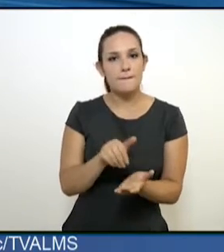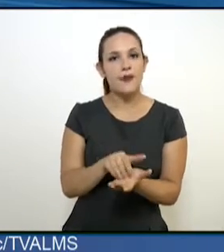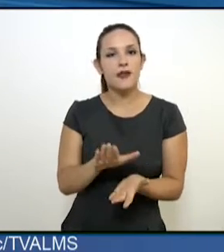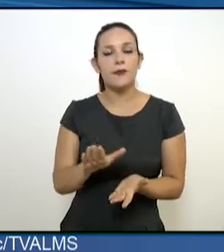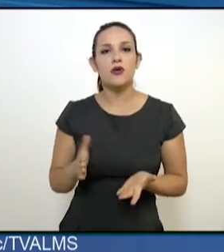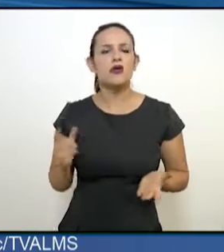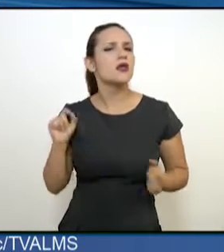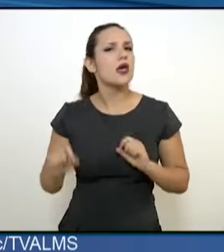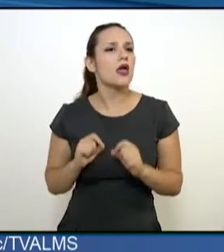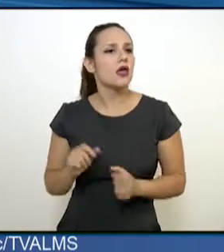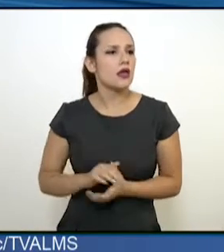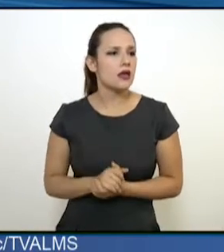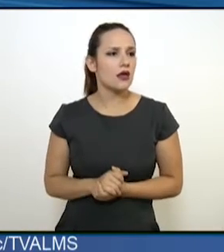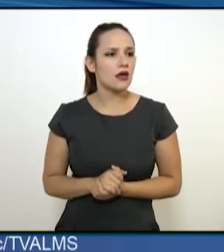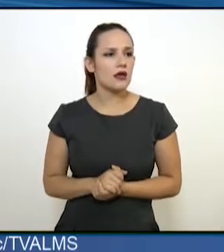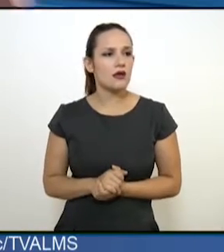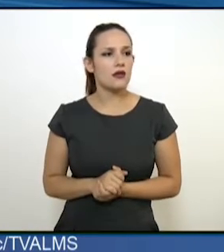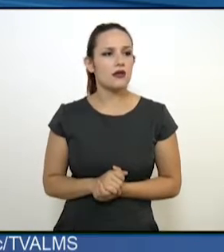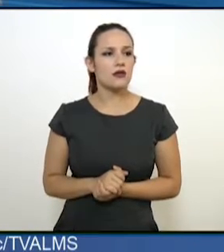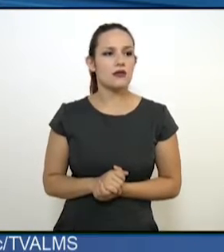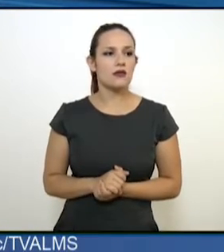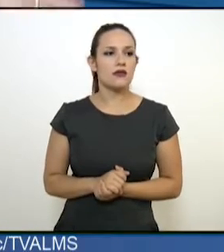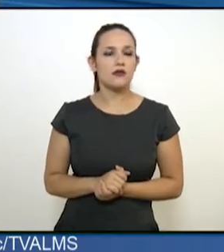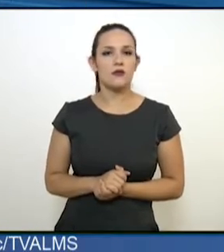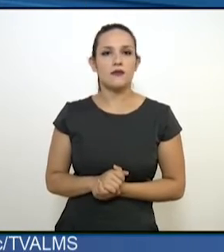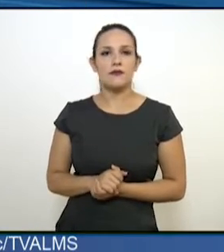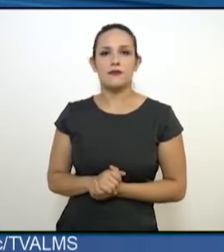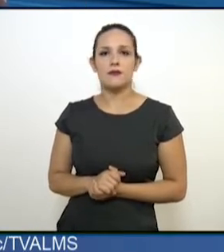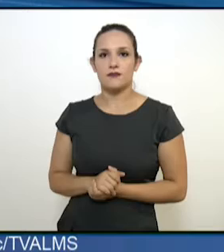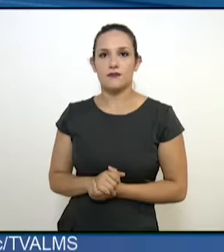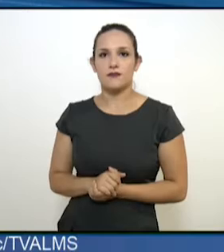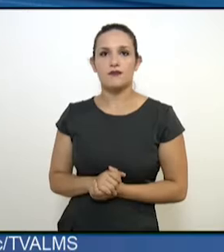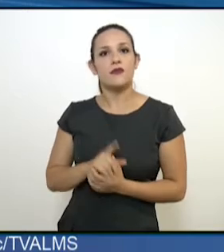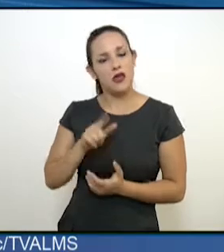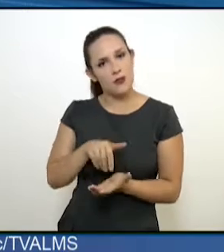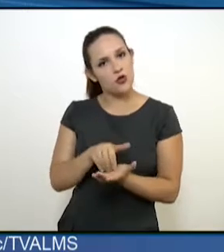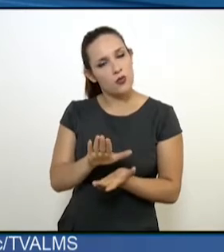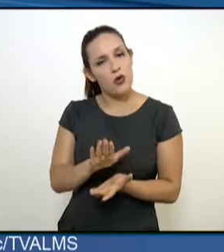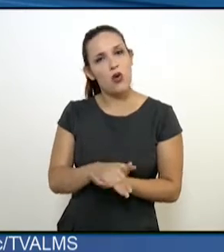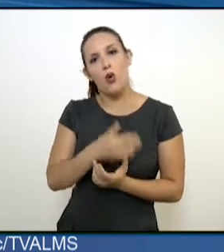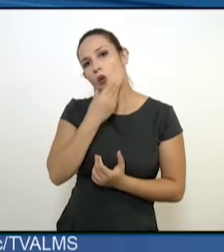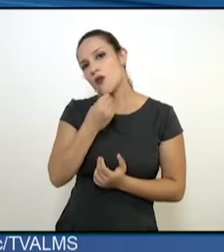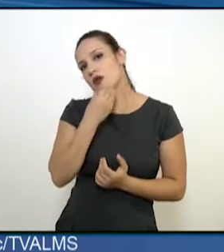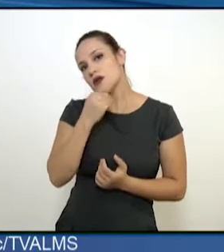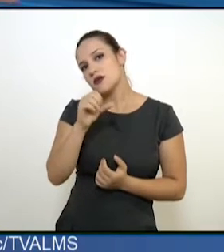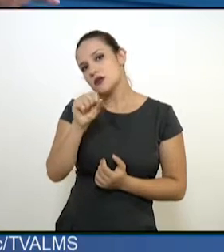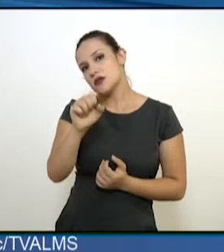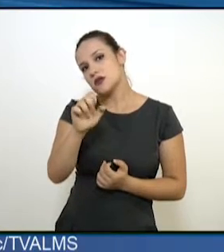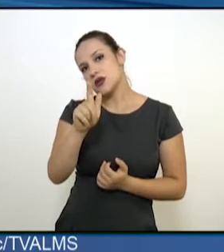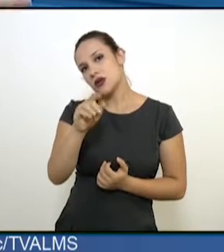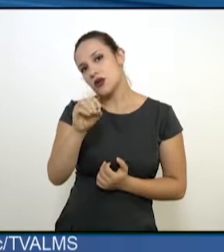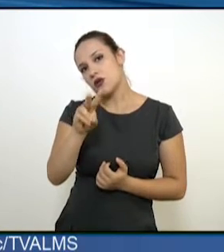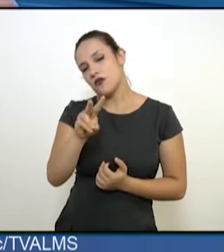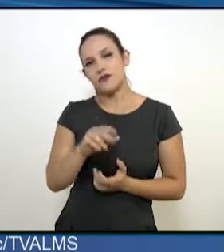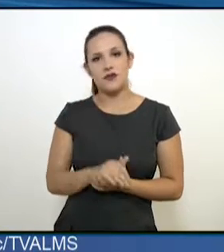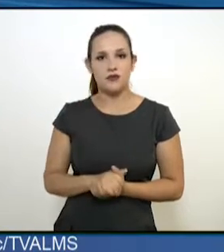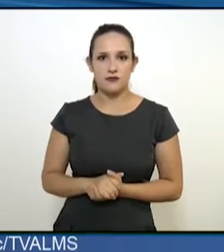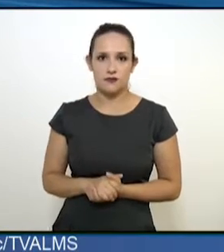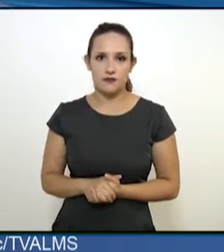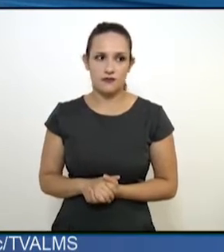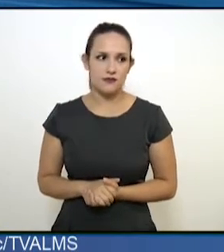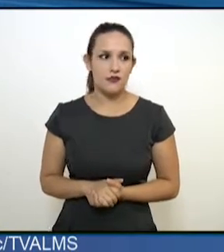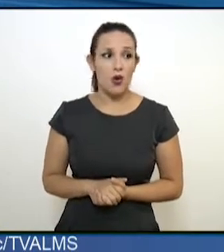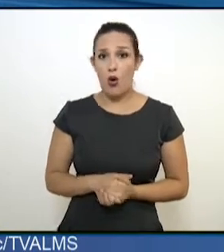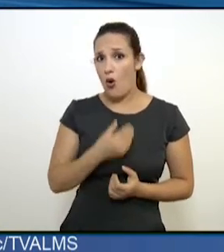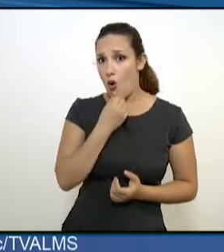quem? O que o presidente levou um tiro no pé, que é o Segovia, que ficou lá sem fazer absolutamente